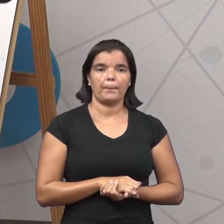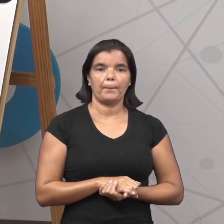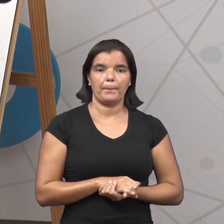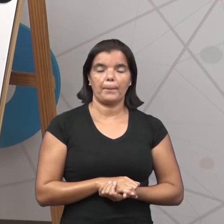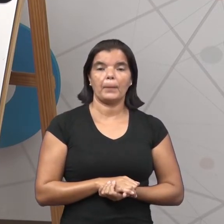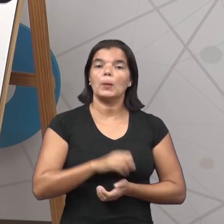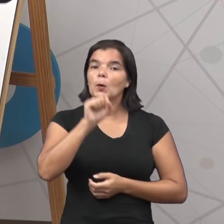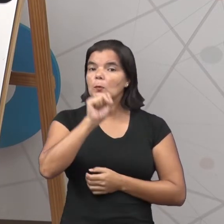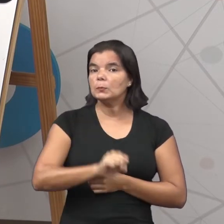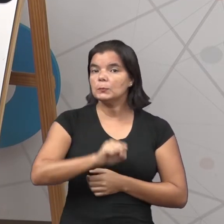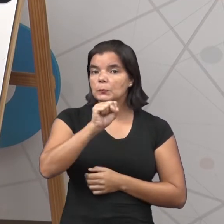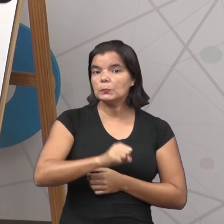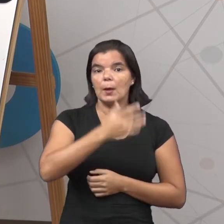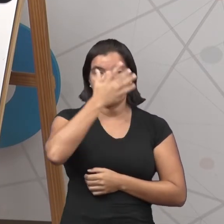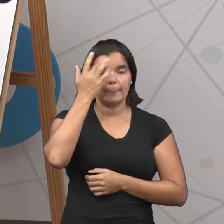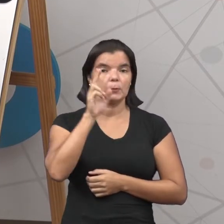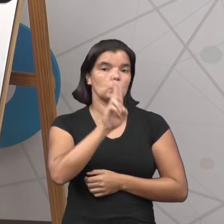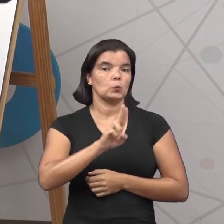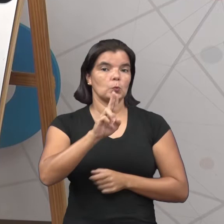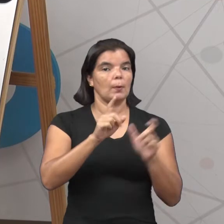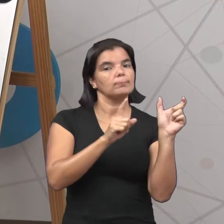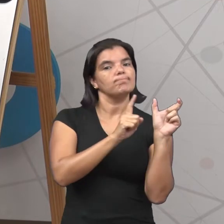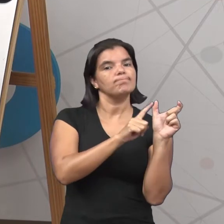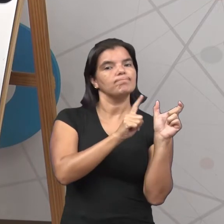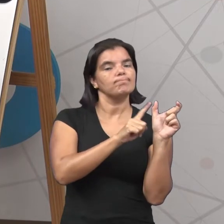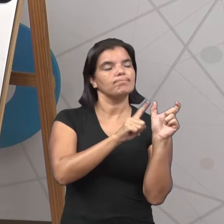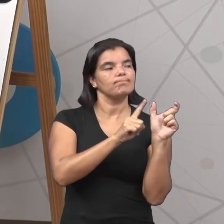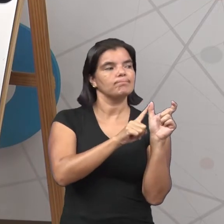No sul, as pessoas usam essa palavra aqui, ó.